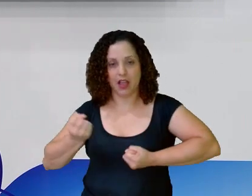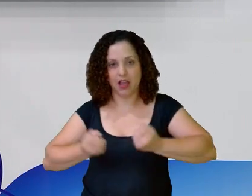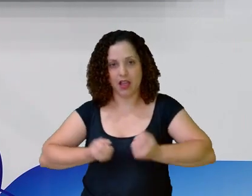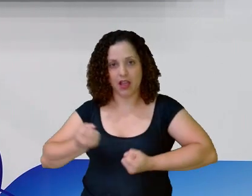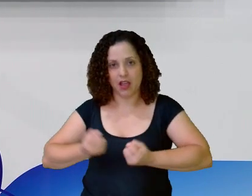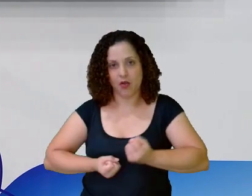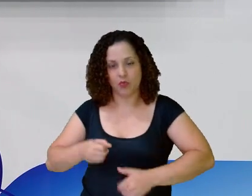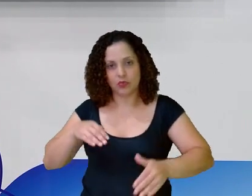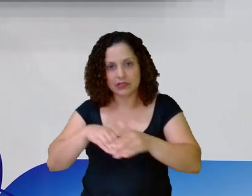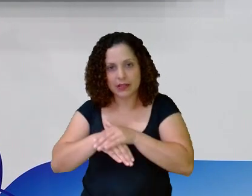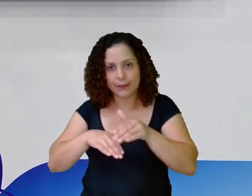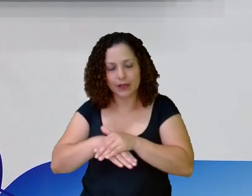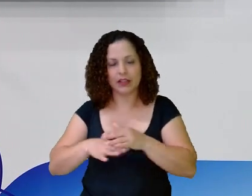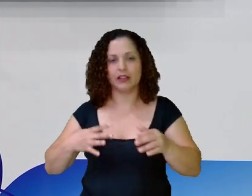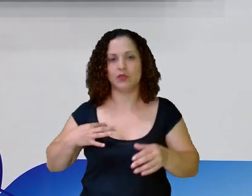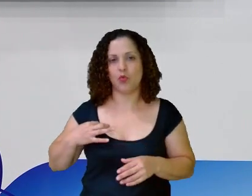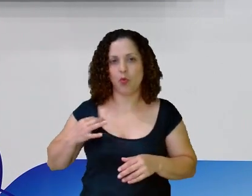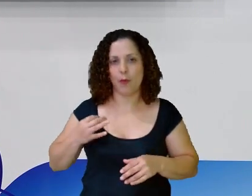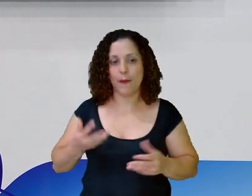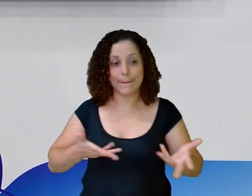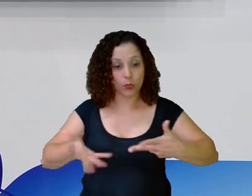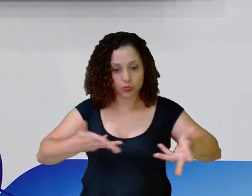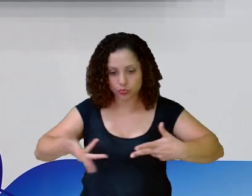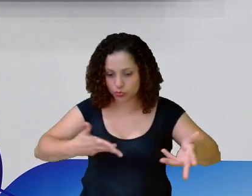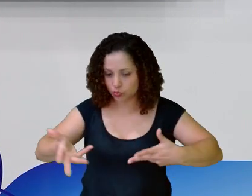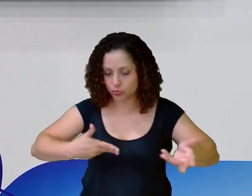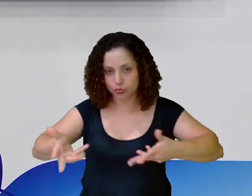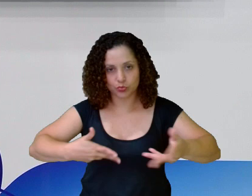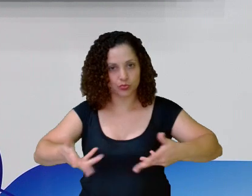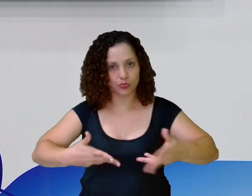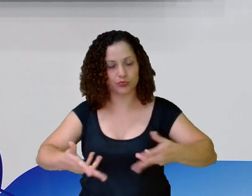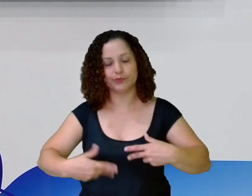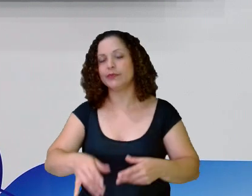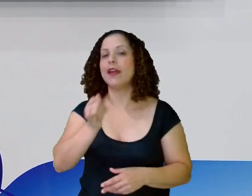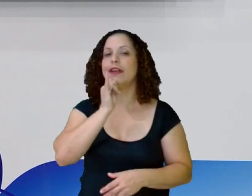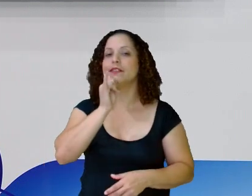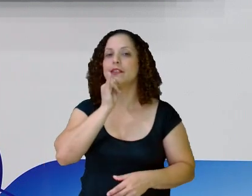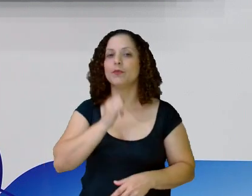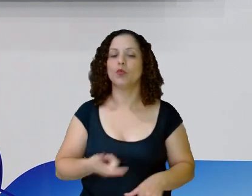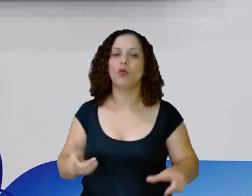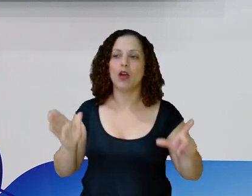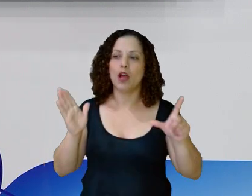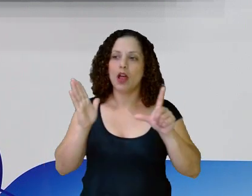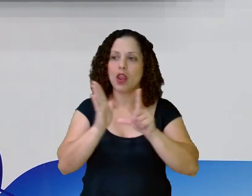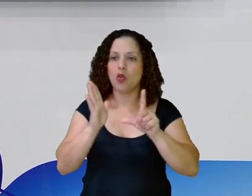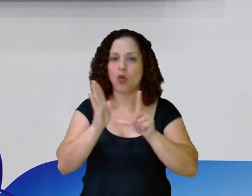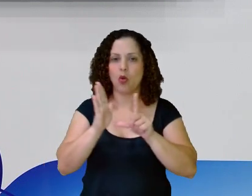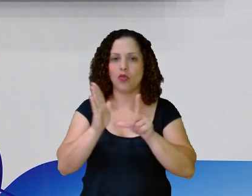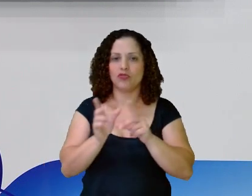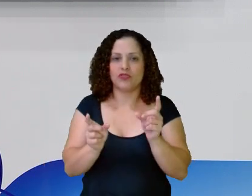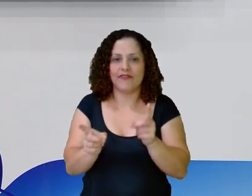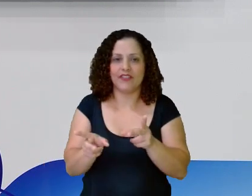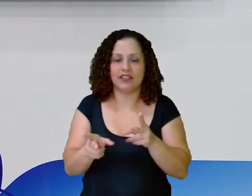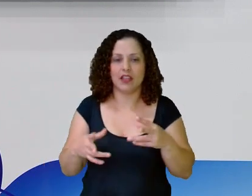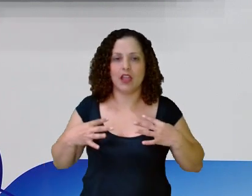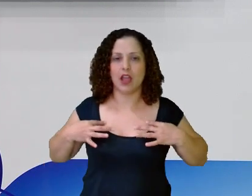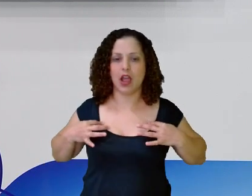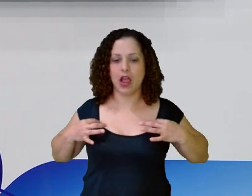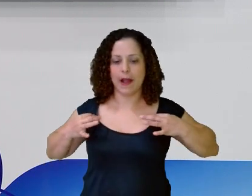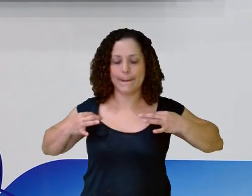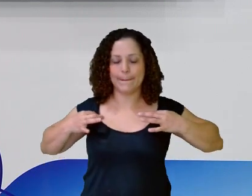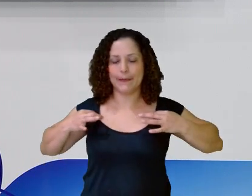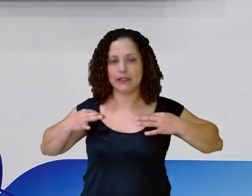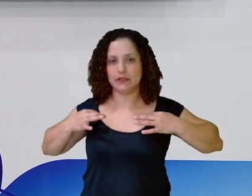isso em grande escala. Então, por exemplo, eu citar uma loja que vende essa camisa aqui, né, uma camisa polo. Ela vende